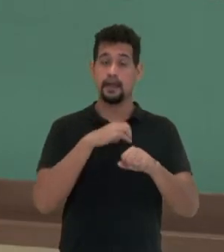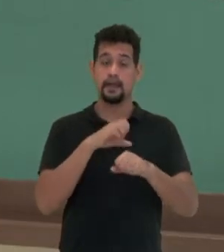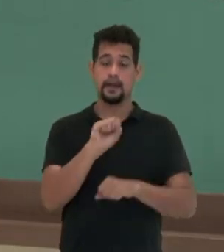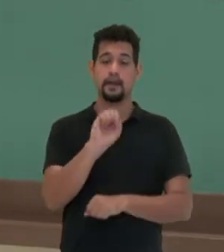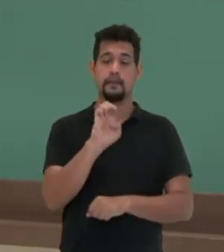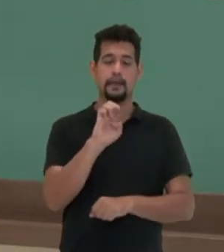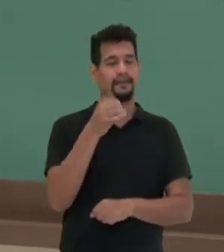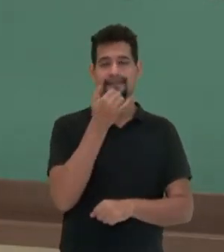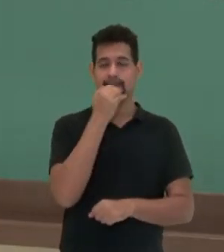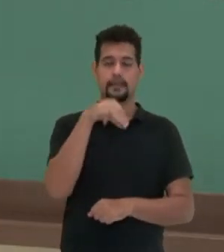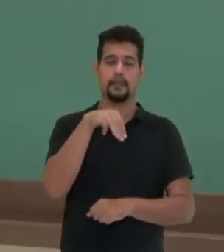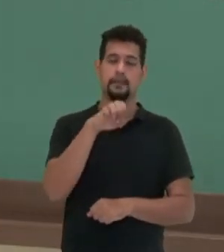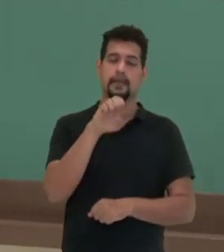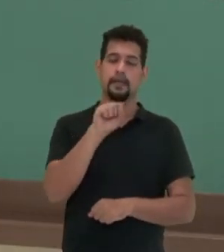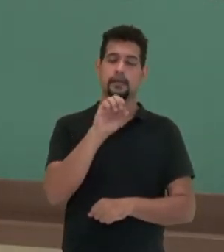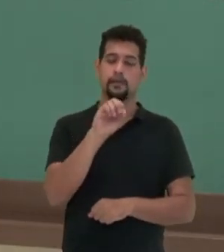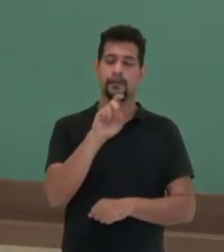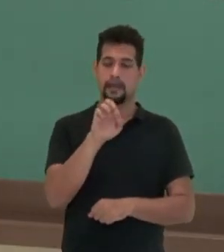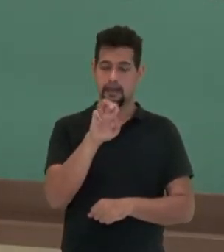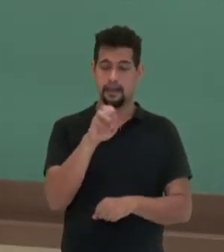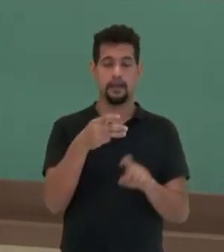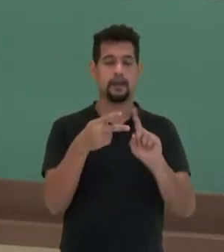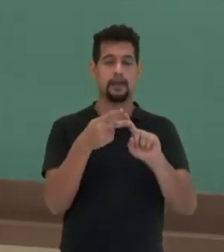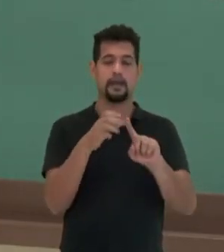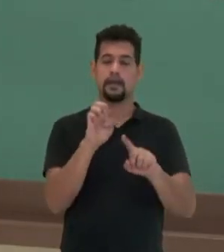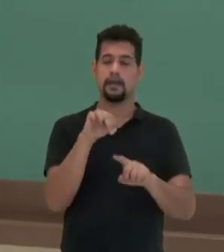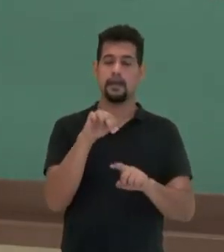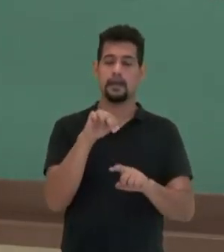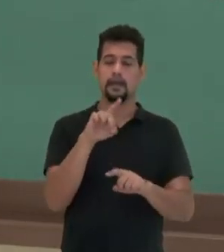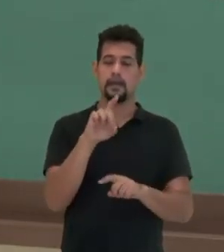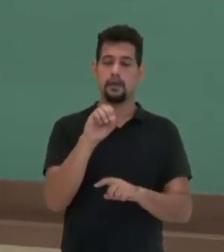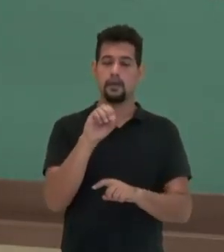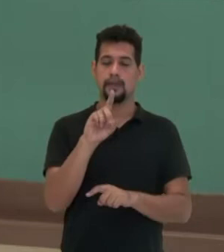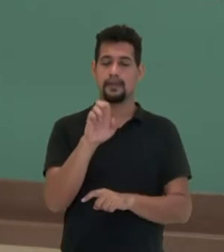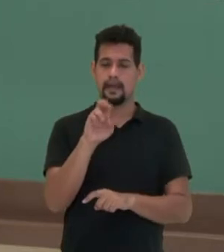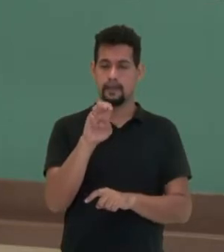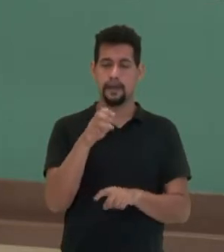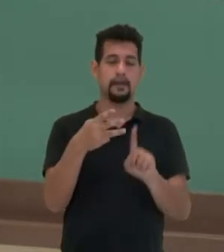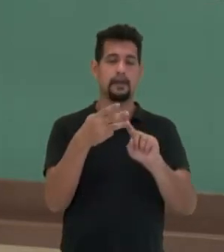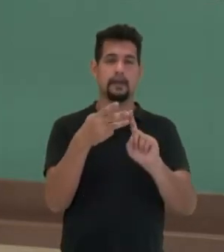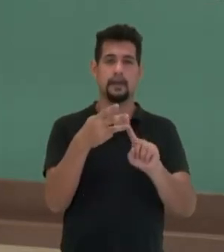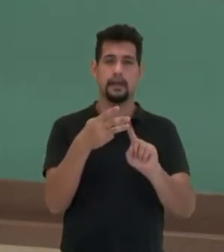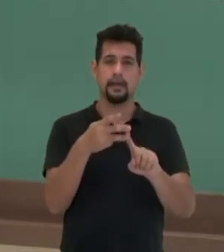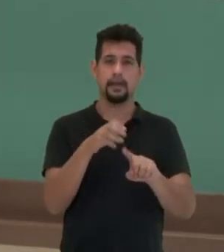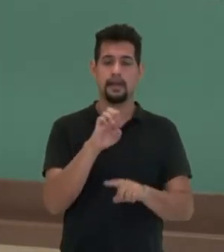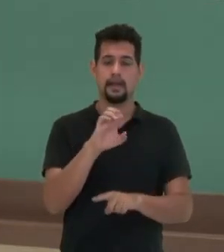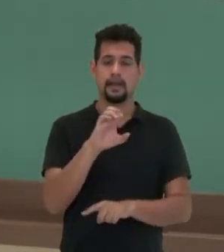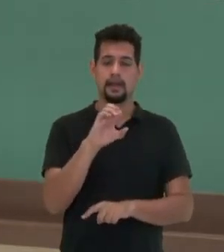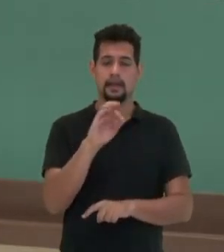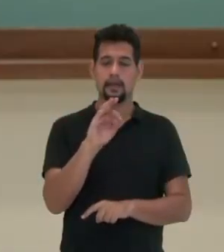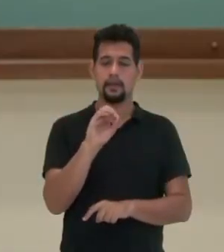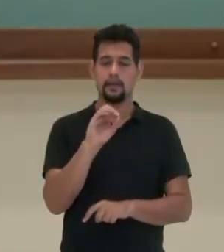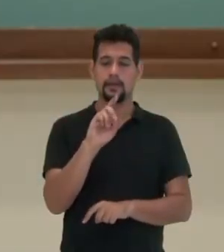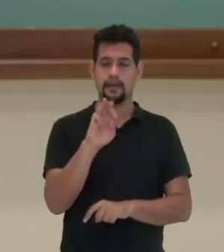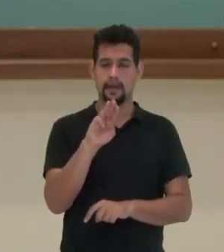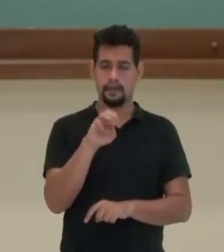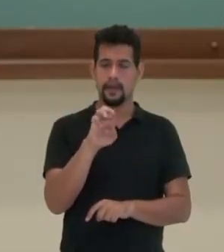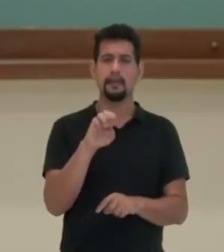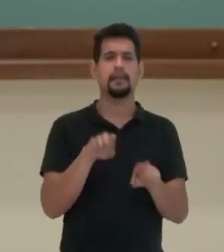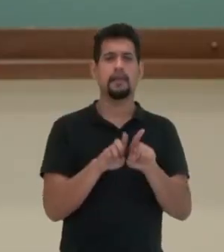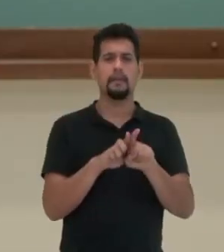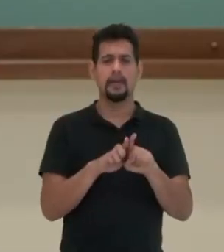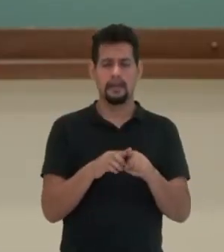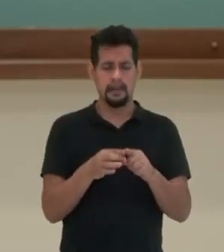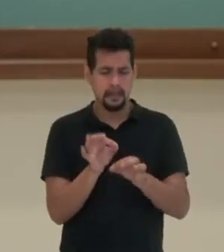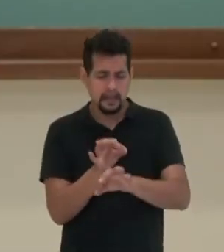mesoderme, tem a endoderme e por fora aqui a gente tem a ectoderme. O tecido conjuntivo